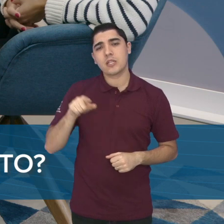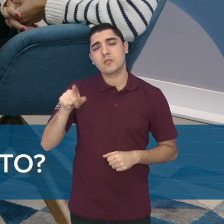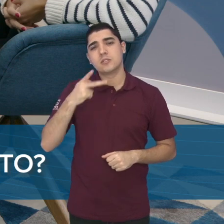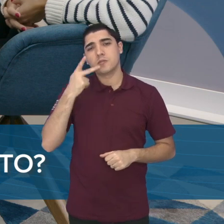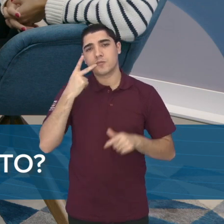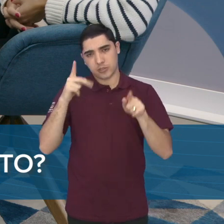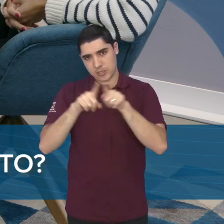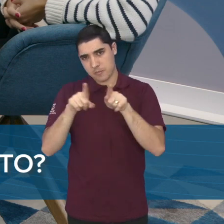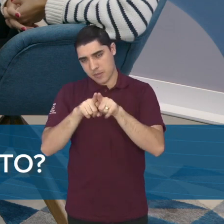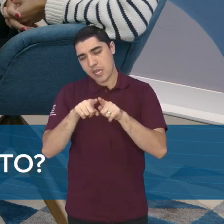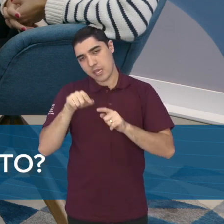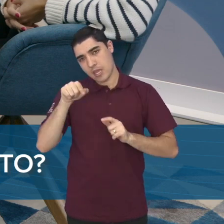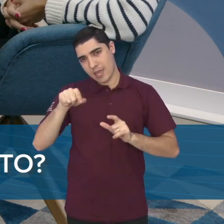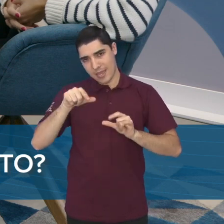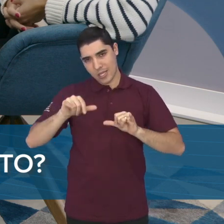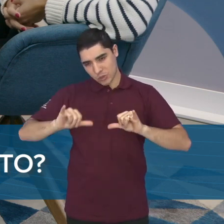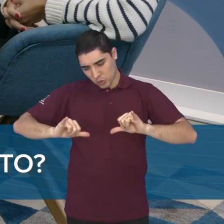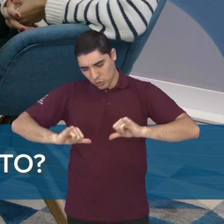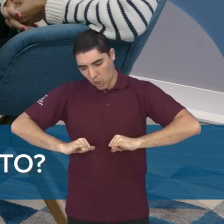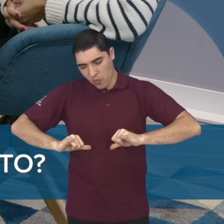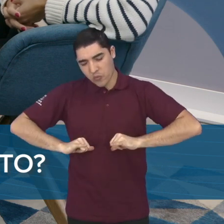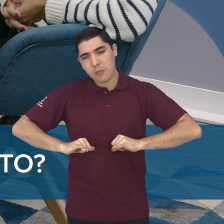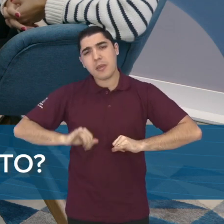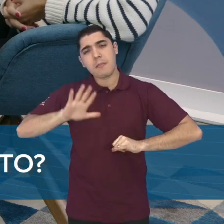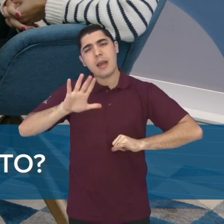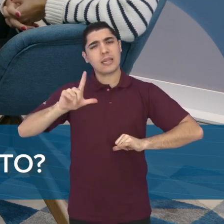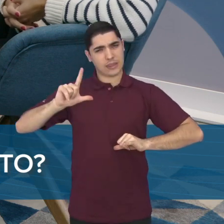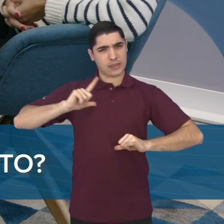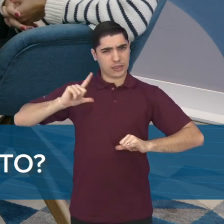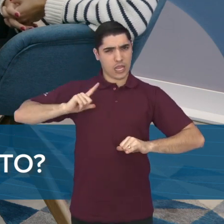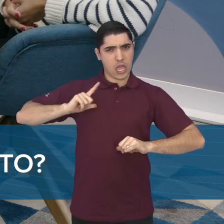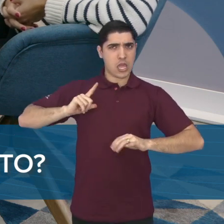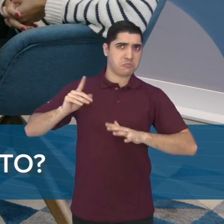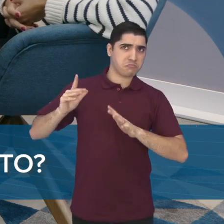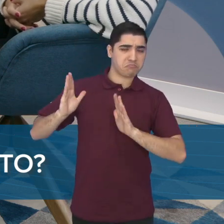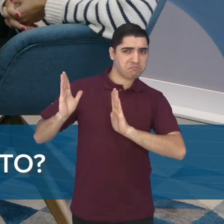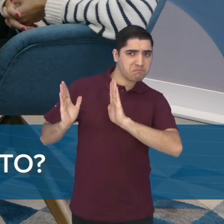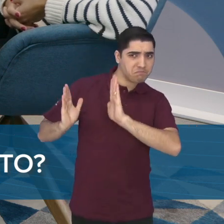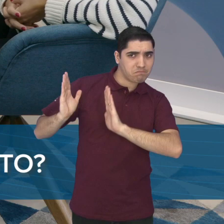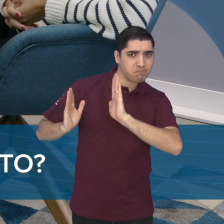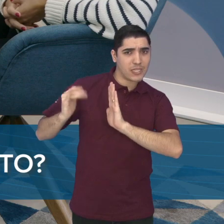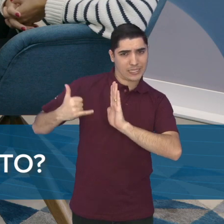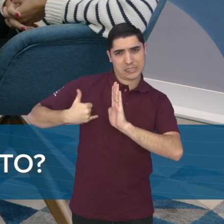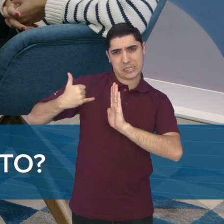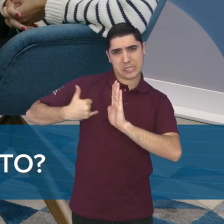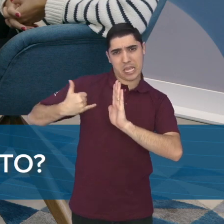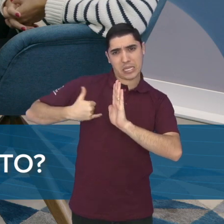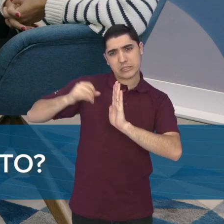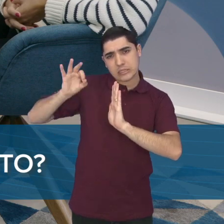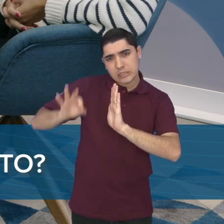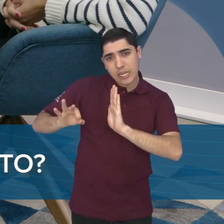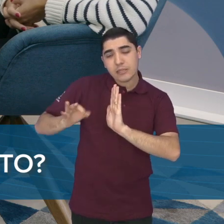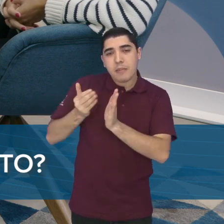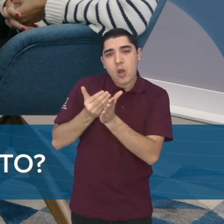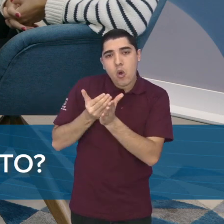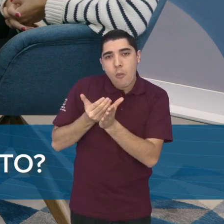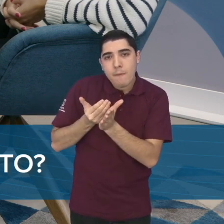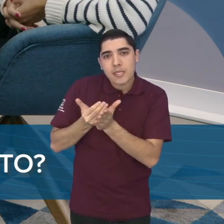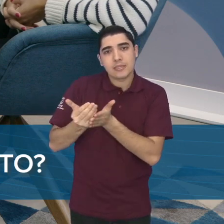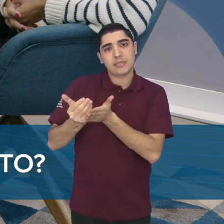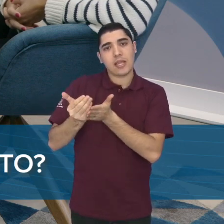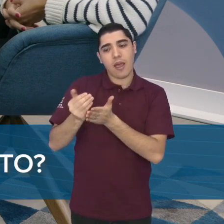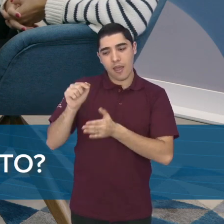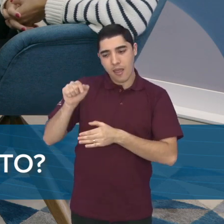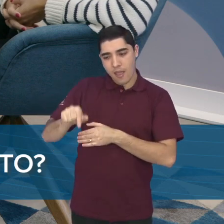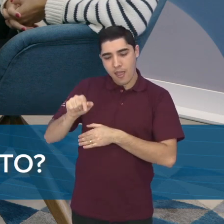questão do sofrimento, como também tem uma idade, assim, né, dentro dessa primeira infância mesmo, de